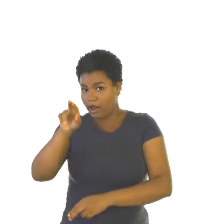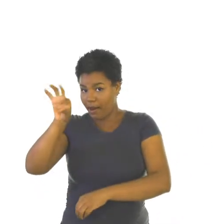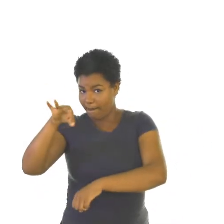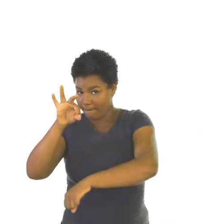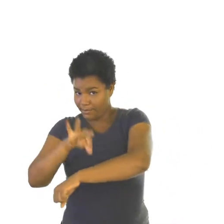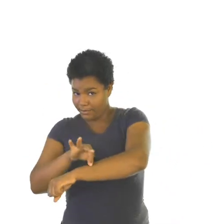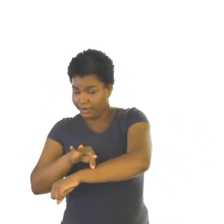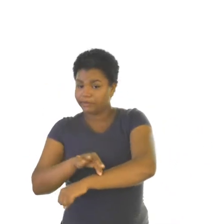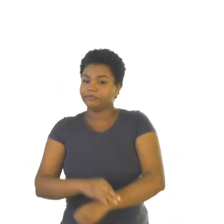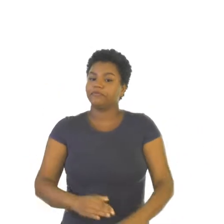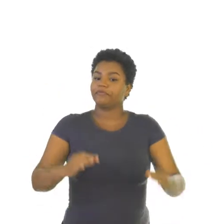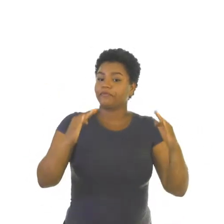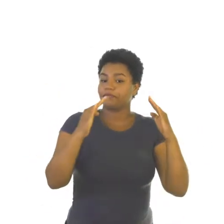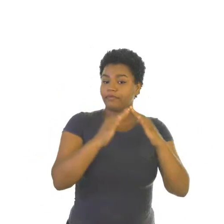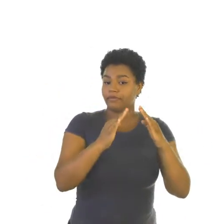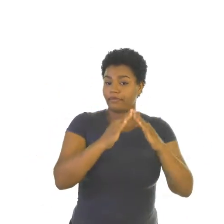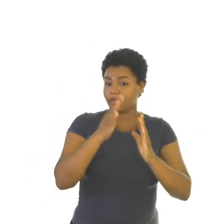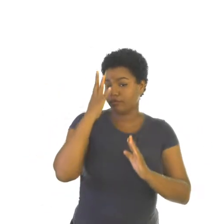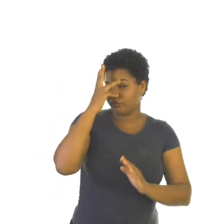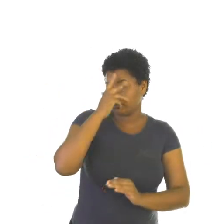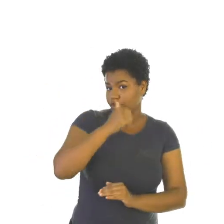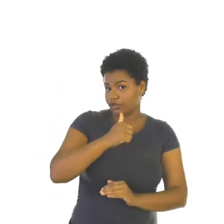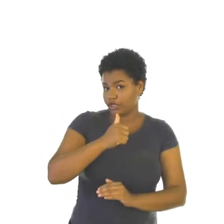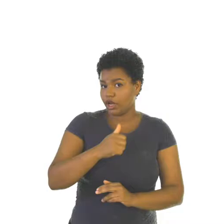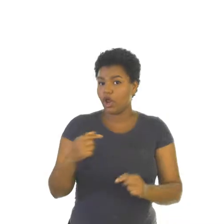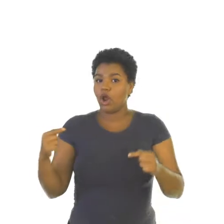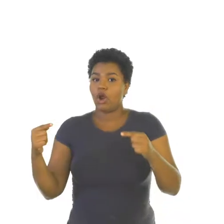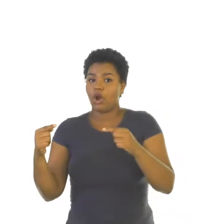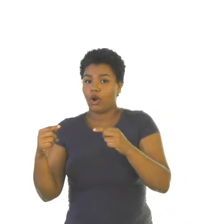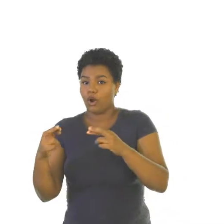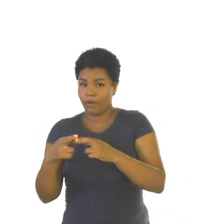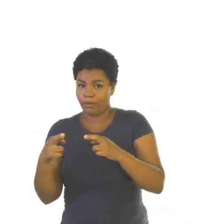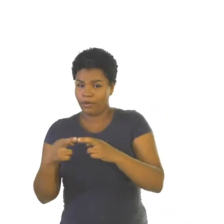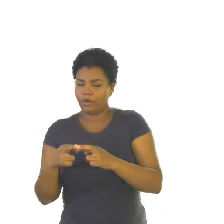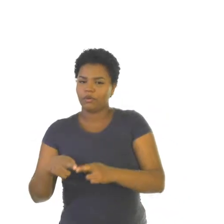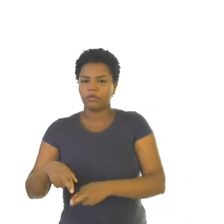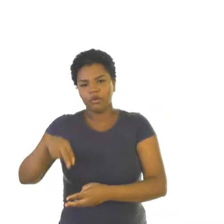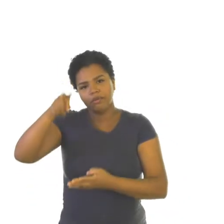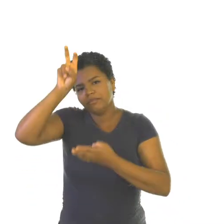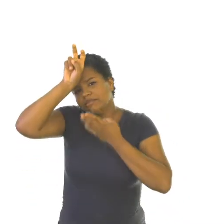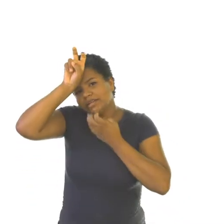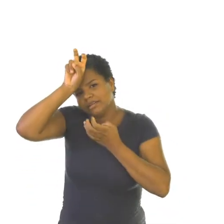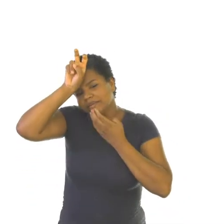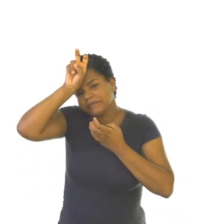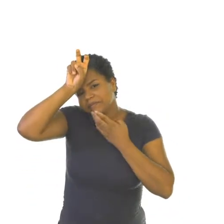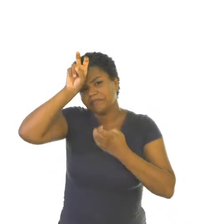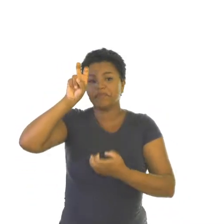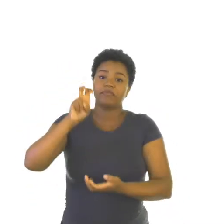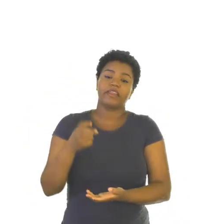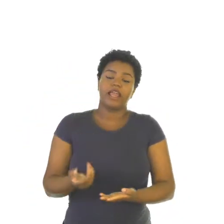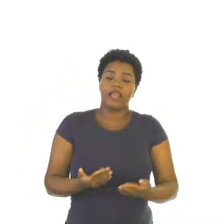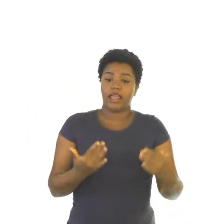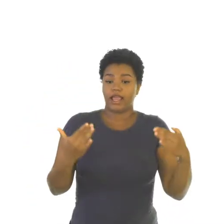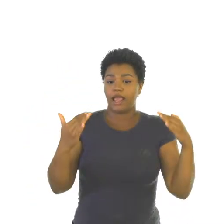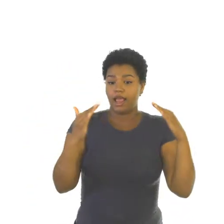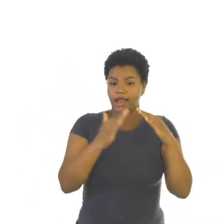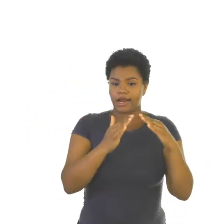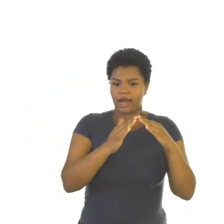bonita? Bonita rima com cabrita. E a casa elegante rima